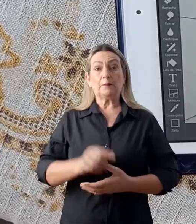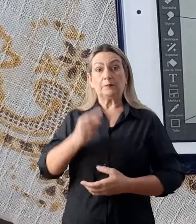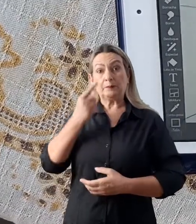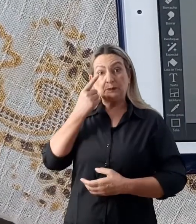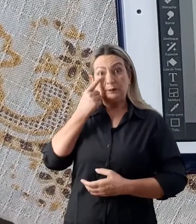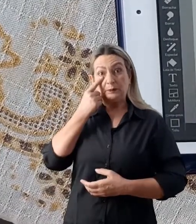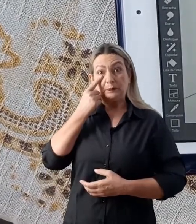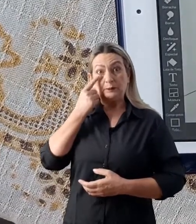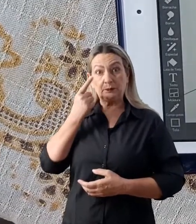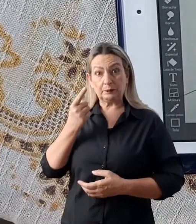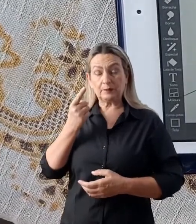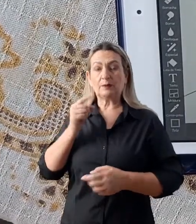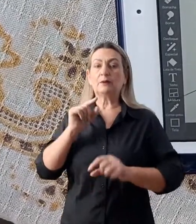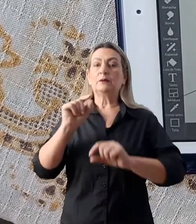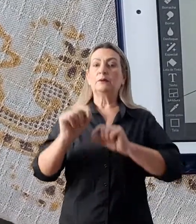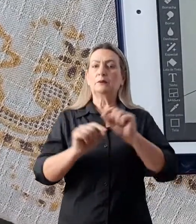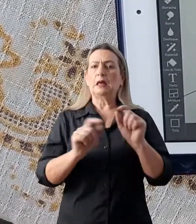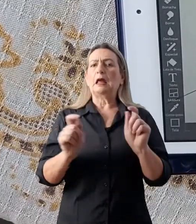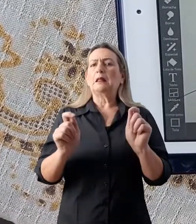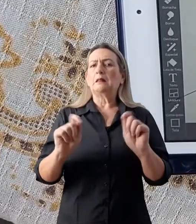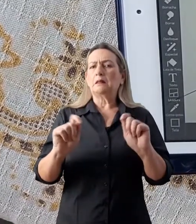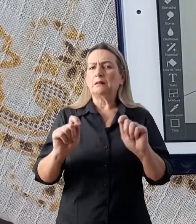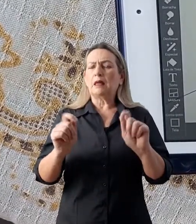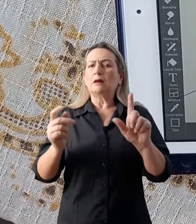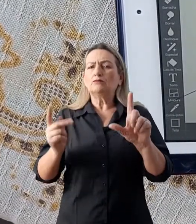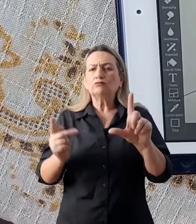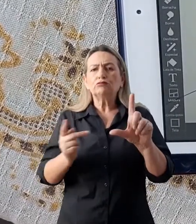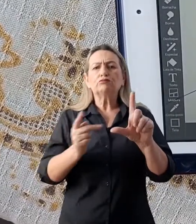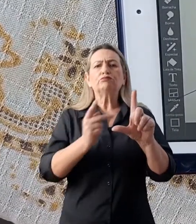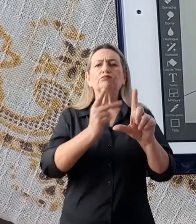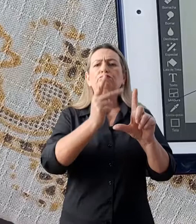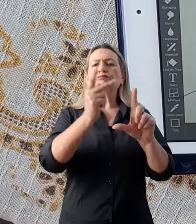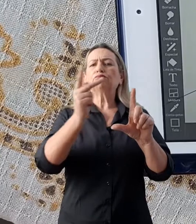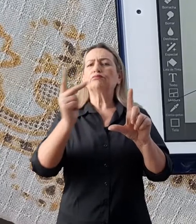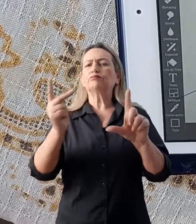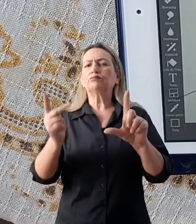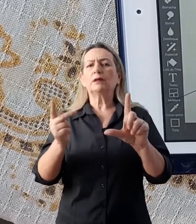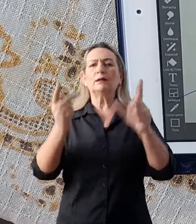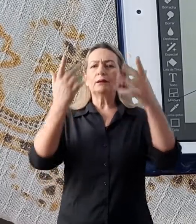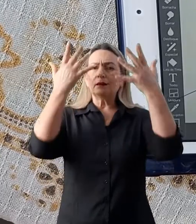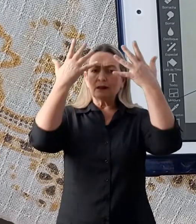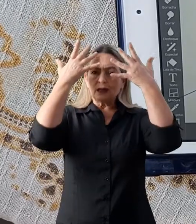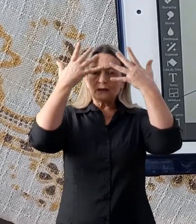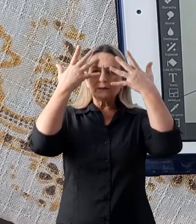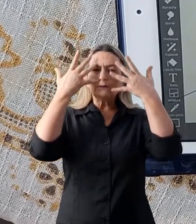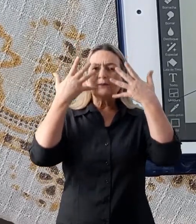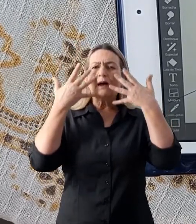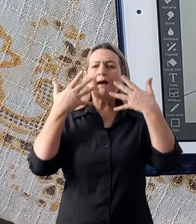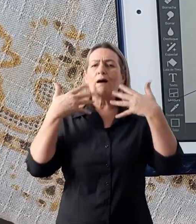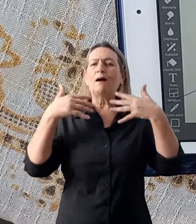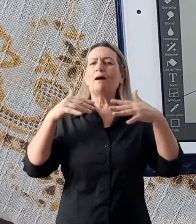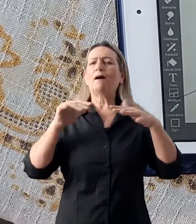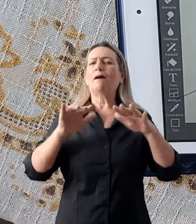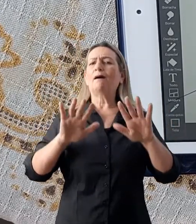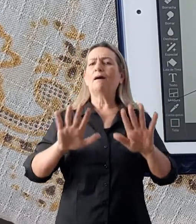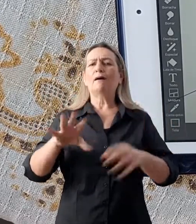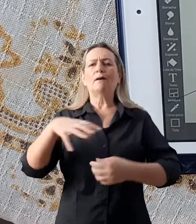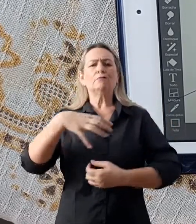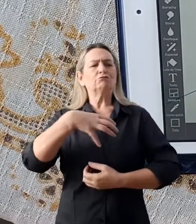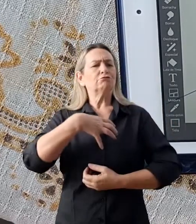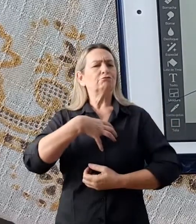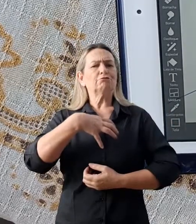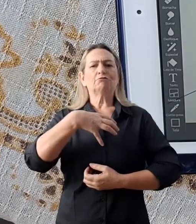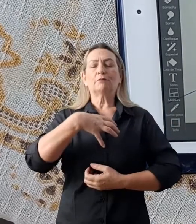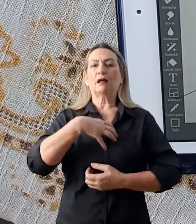Então, como vocês podem ver, a gente pode ir trabalhando com a mandala de maneira bastante intuitiva, não precisa ser necessariamente, né,